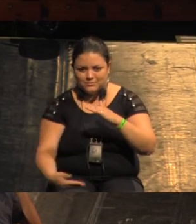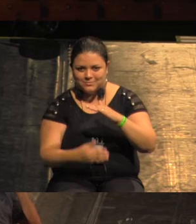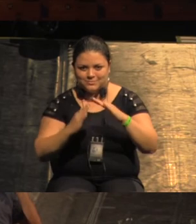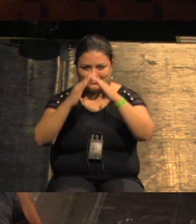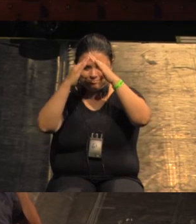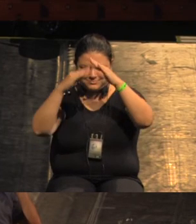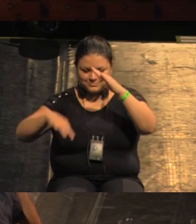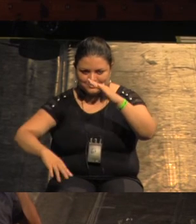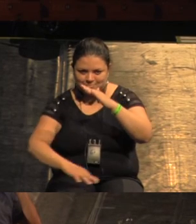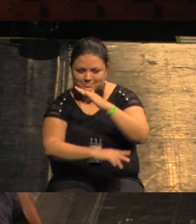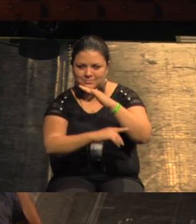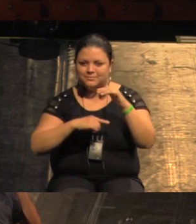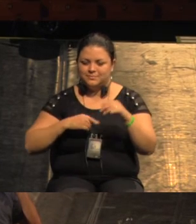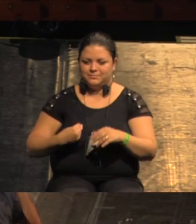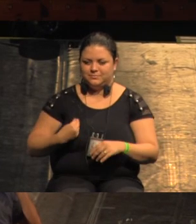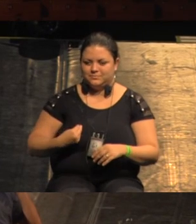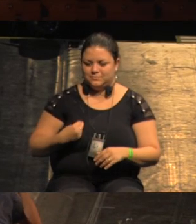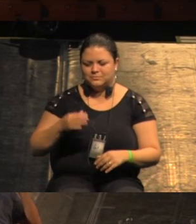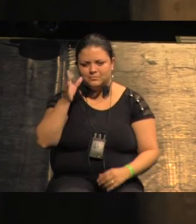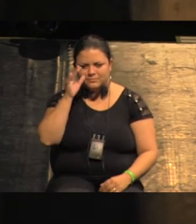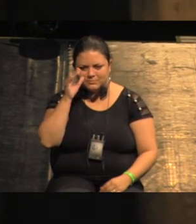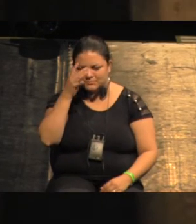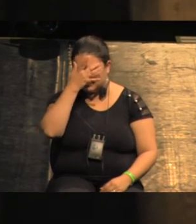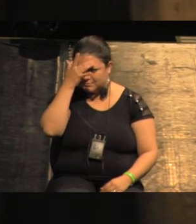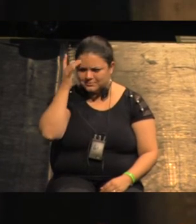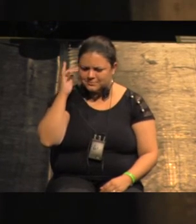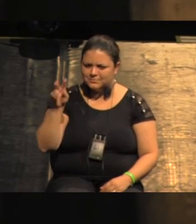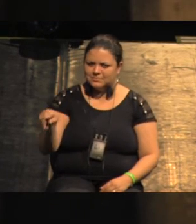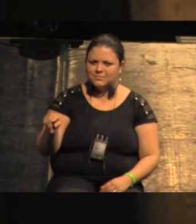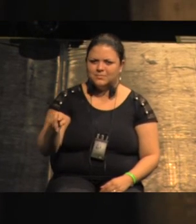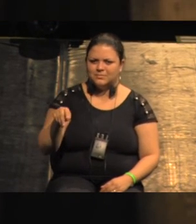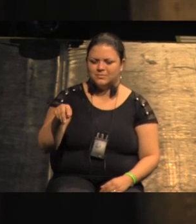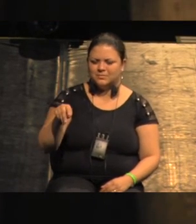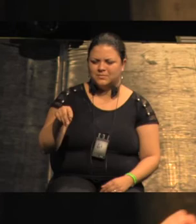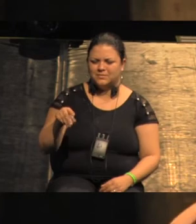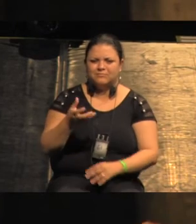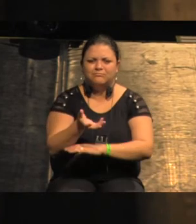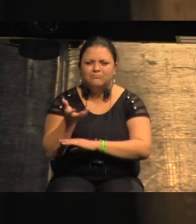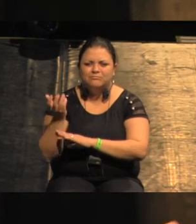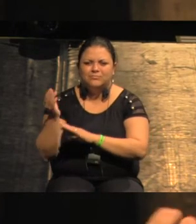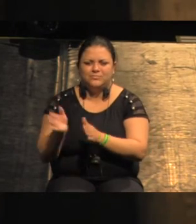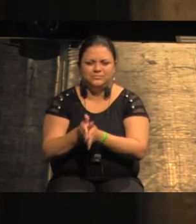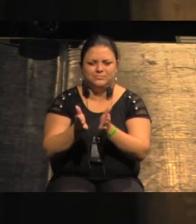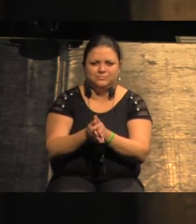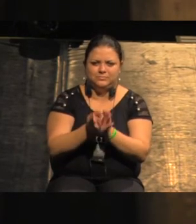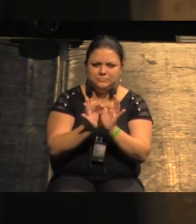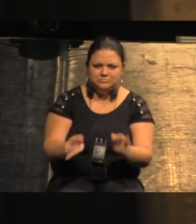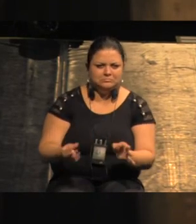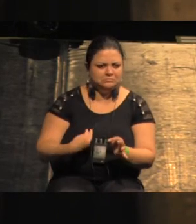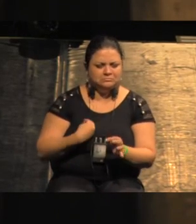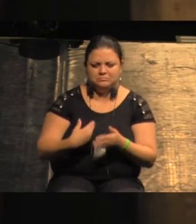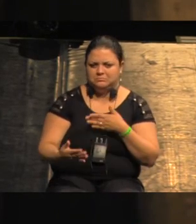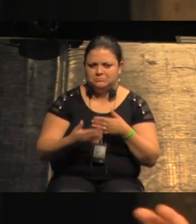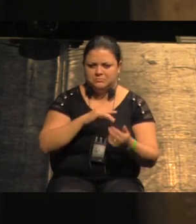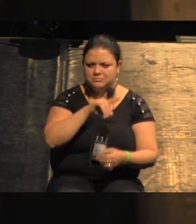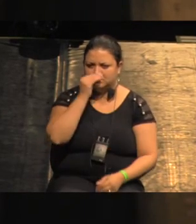uso do solo e tudo mais. É um dado curioso. A gente não pode menosprezar todas as questões macroeconômicas e